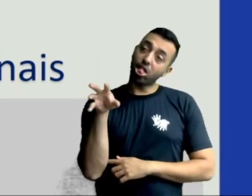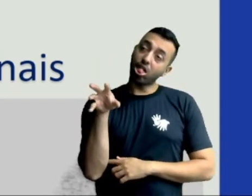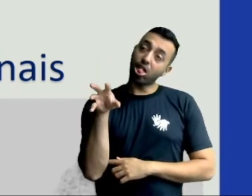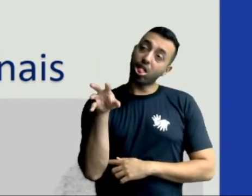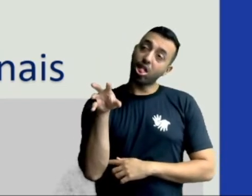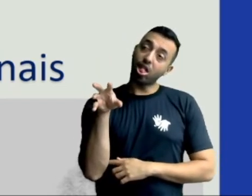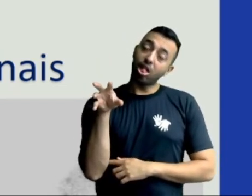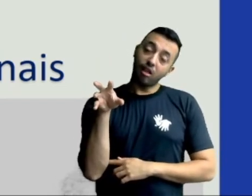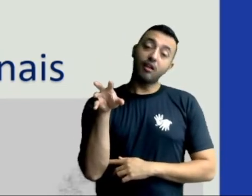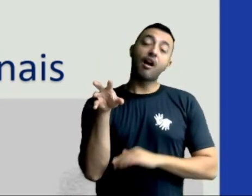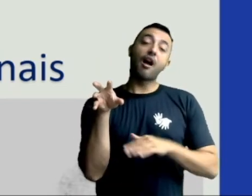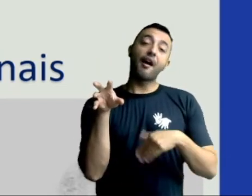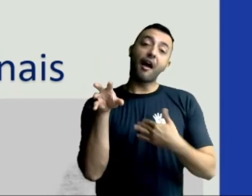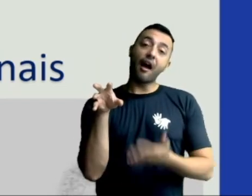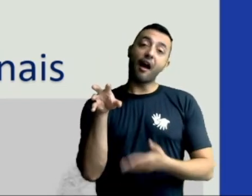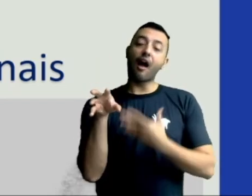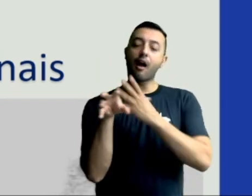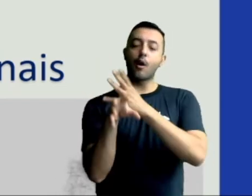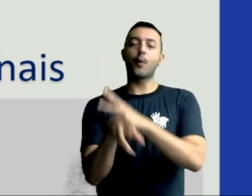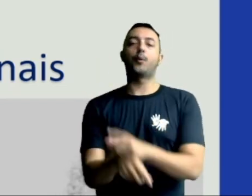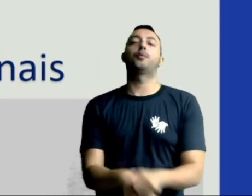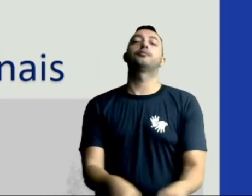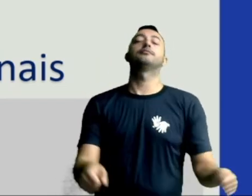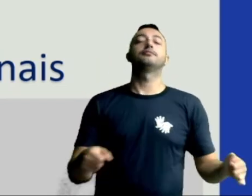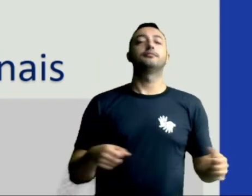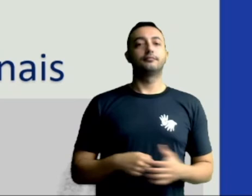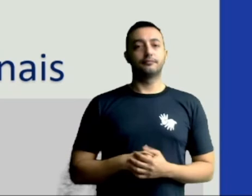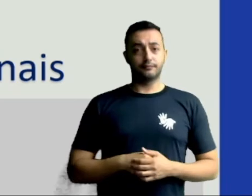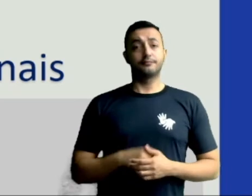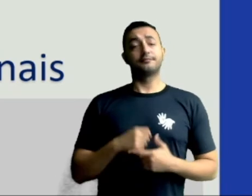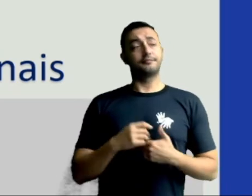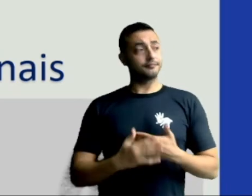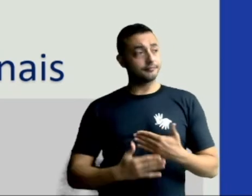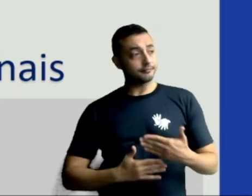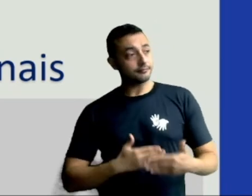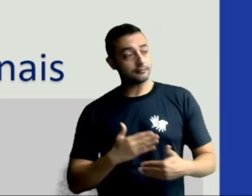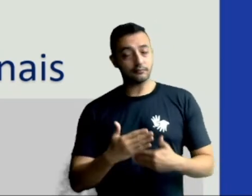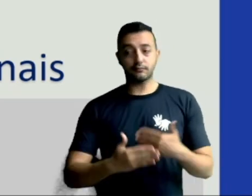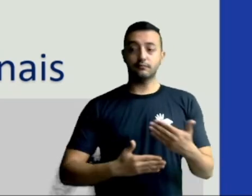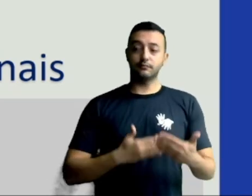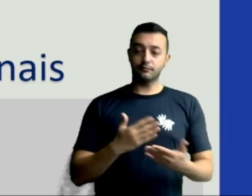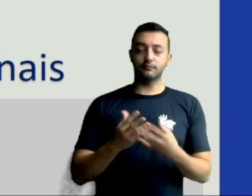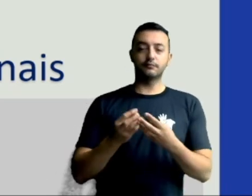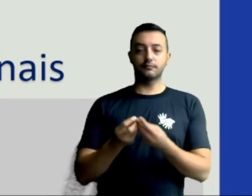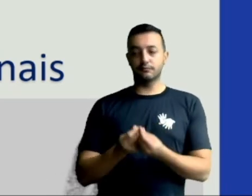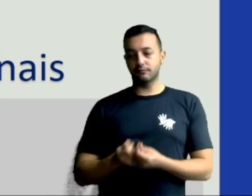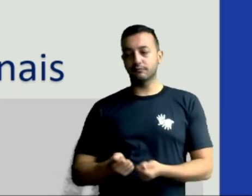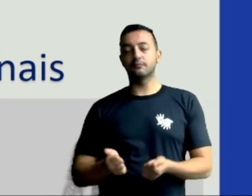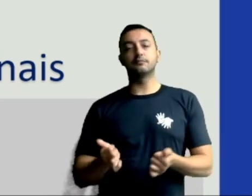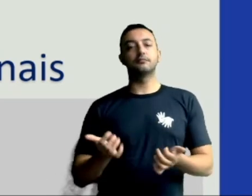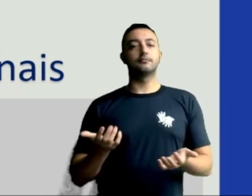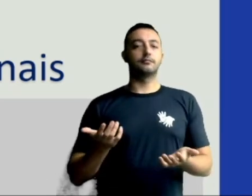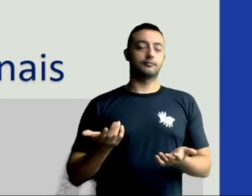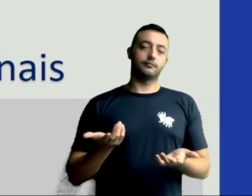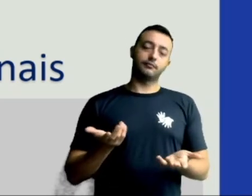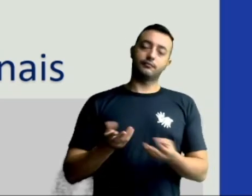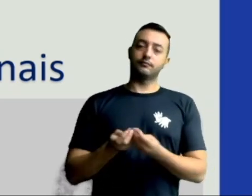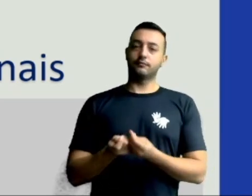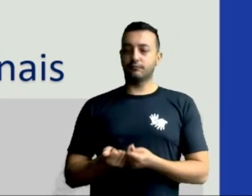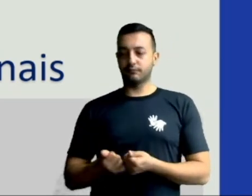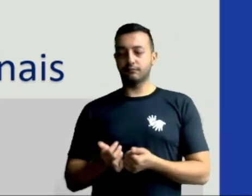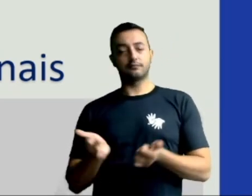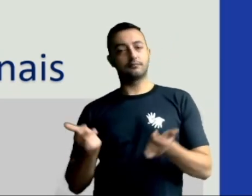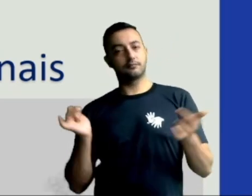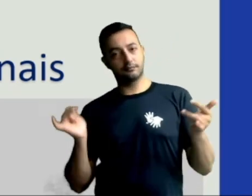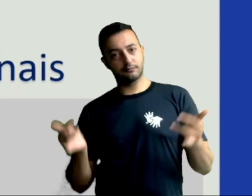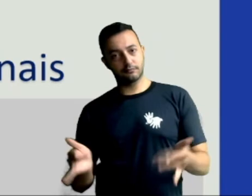aquele galinho seco, até morrer de vez. Quem está fazendo esse processo de deteriorização, de se acabar ali